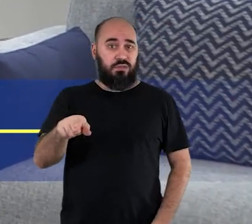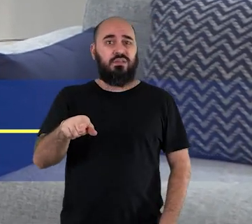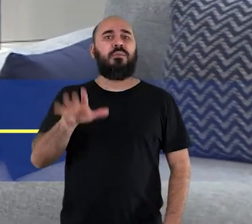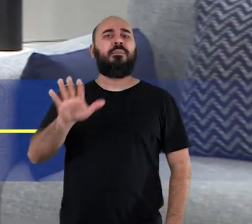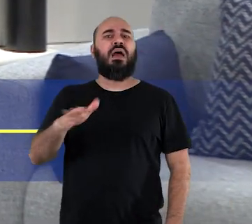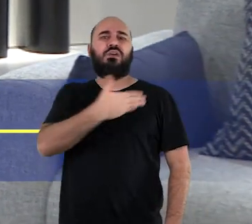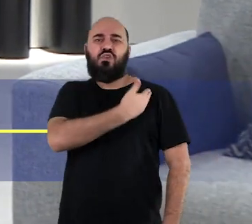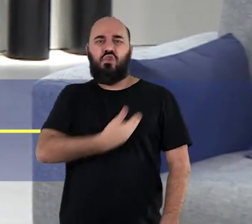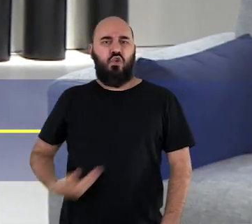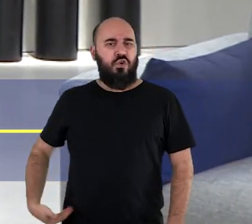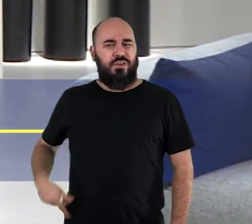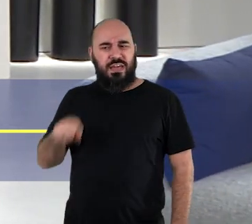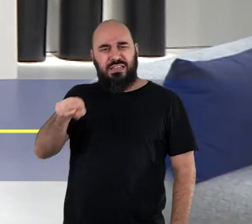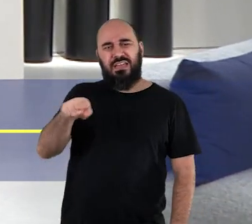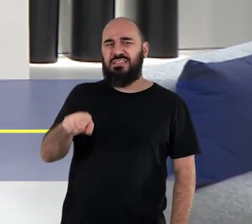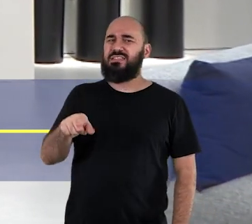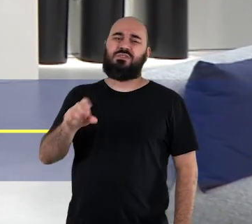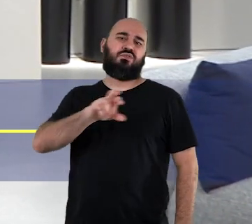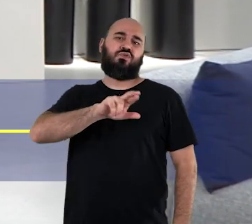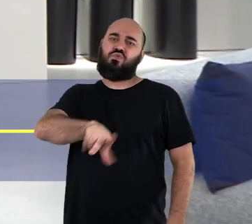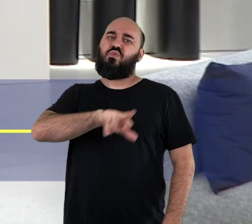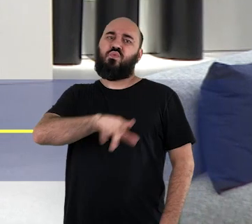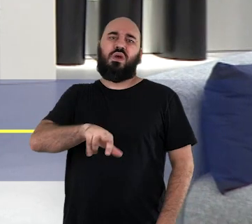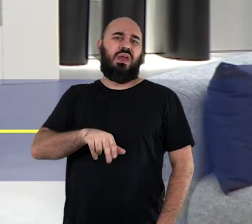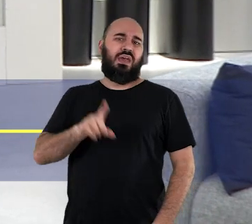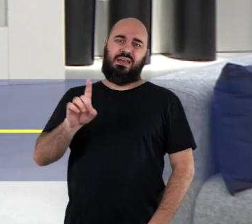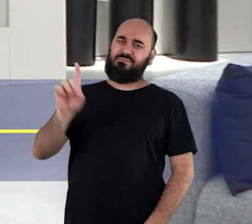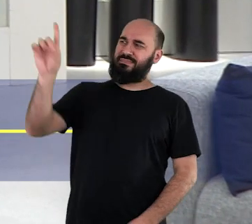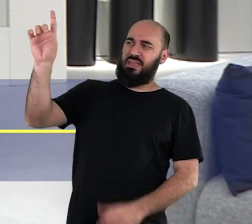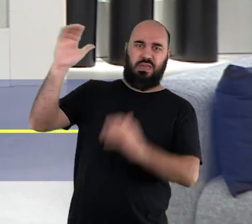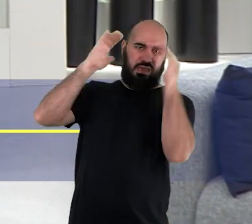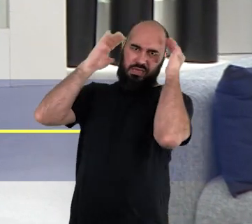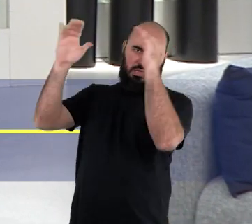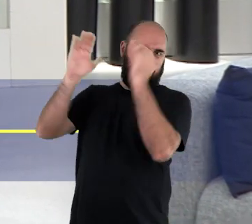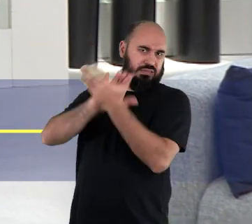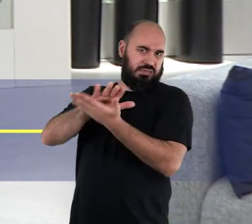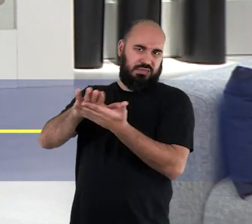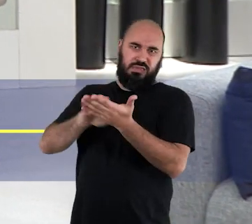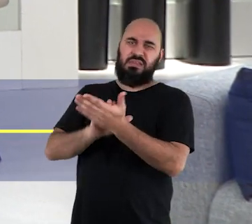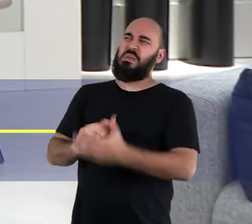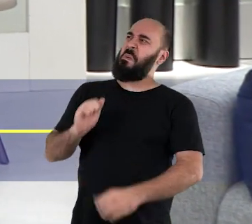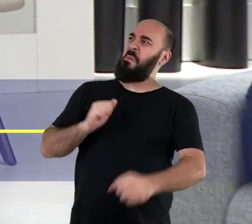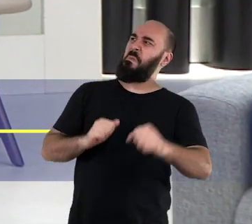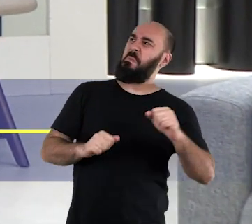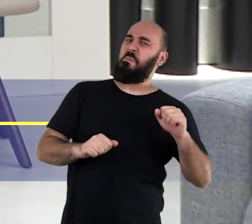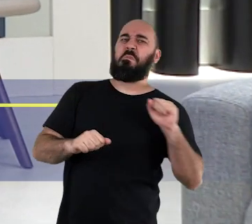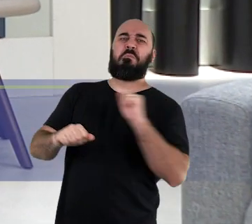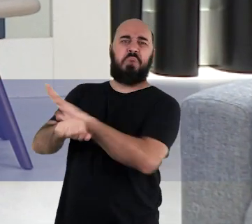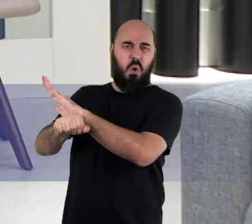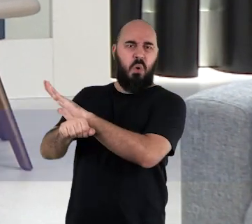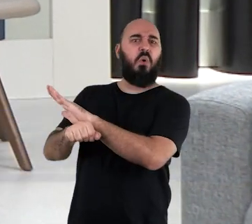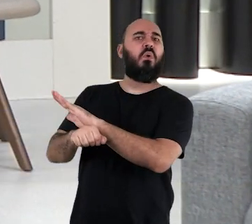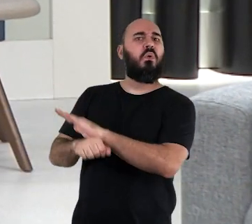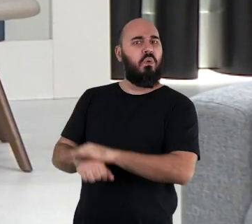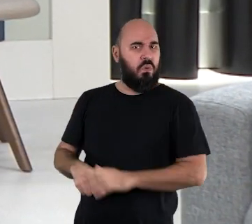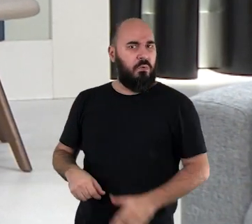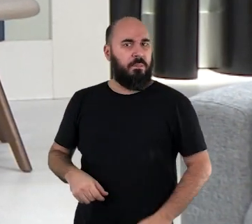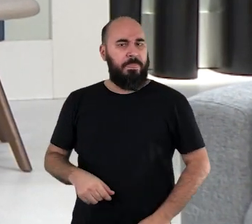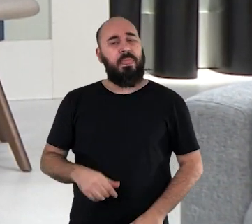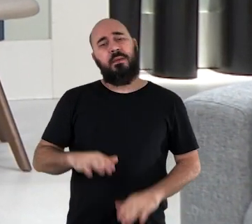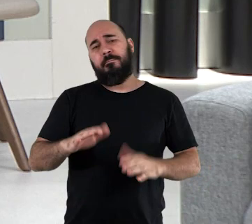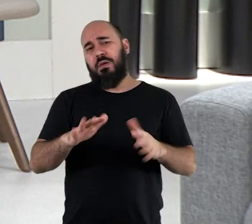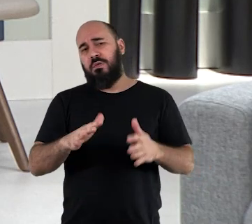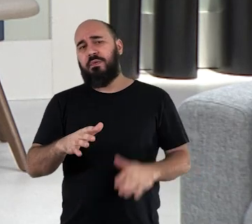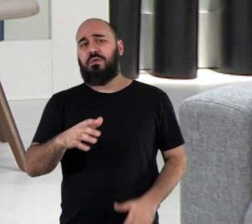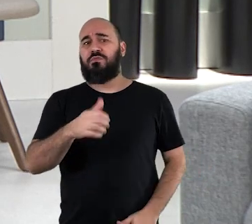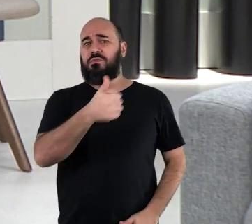não teve temor a Deus, que não andou nos caminhos do Senhor. E de acordo com a história, no ano 722 a.C.,